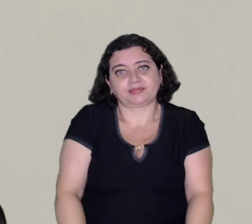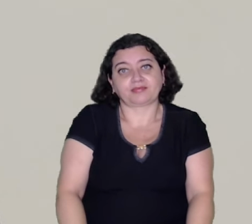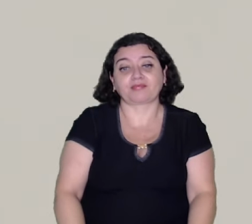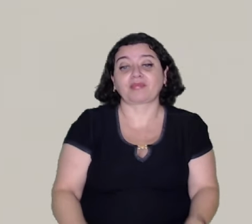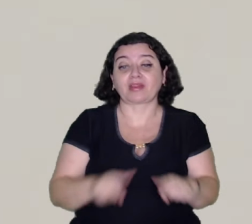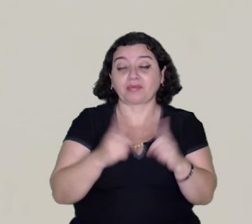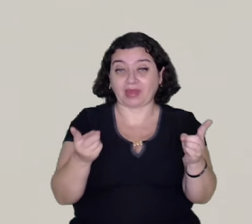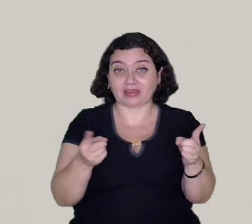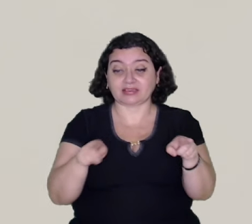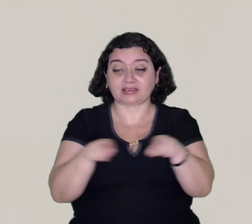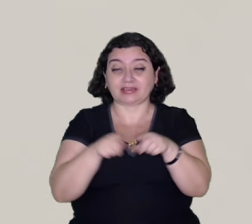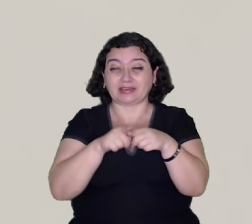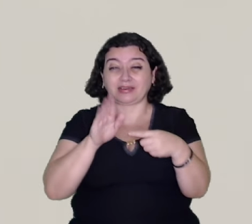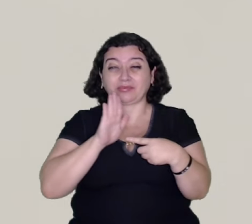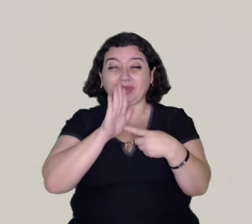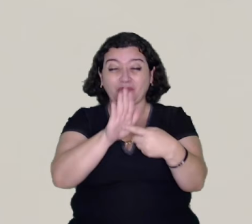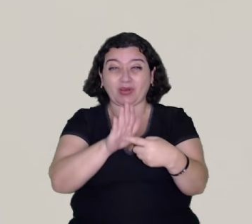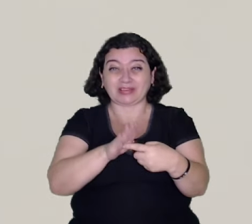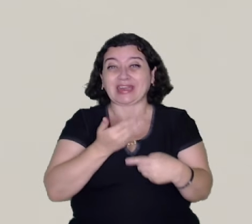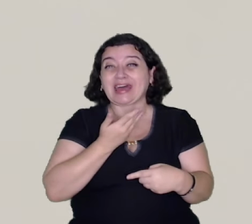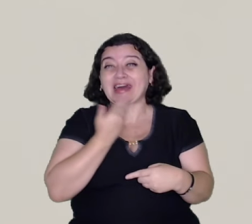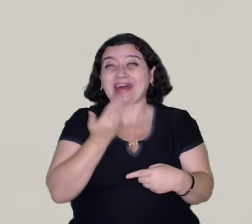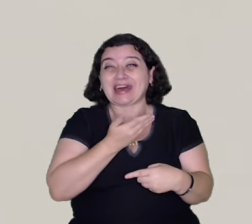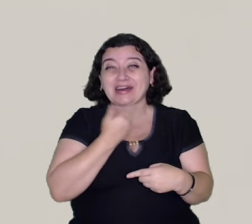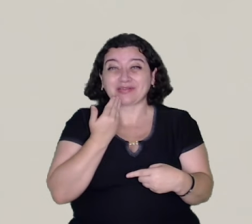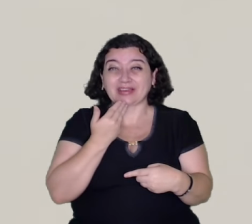Mas mostra também esse texto a facilidade